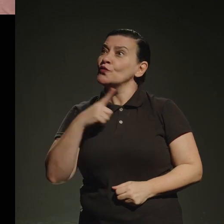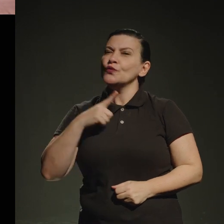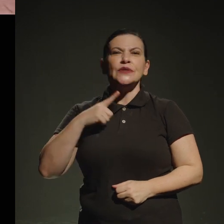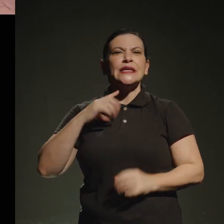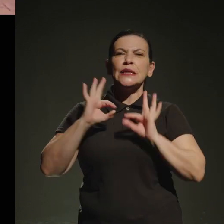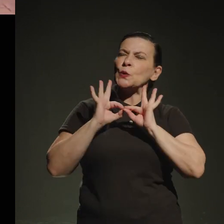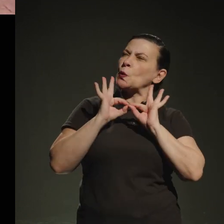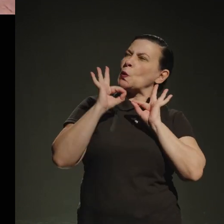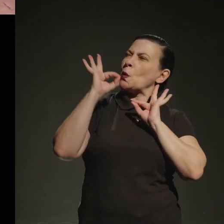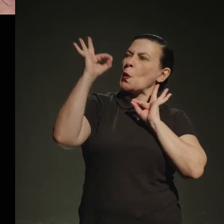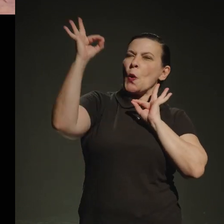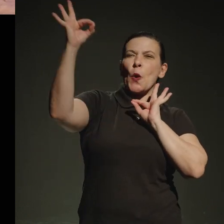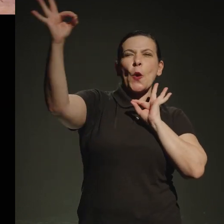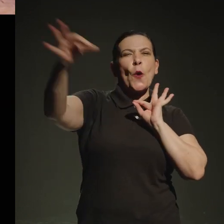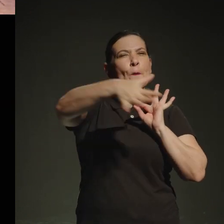Mundo.